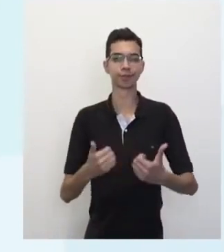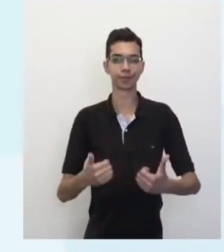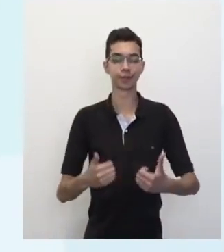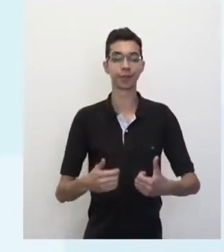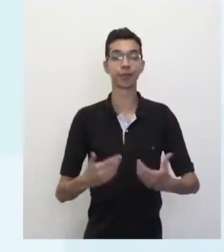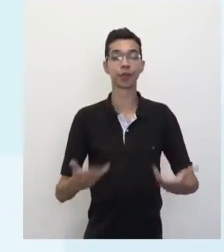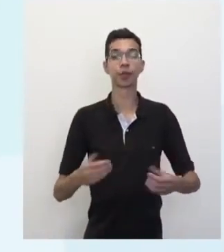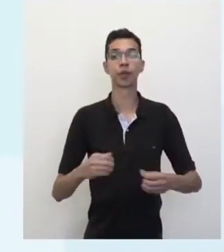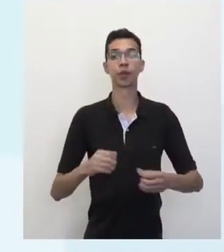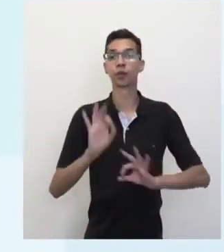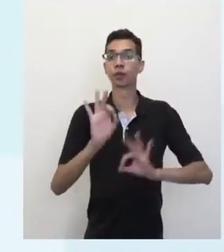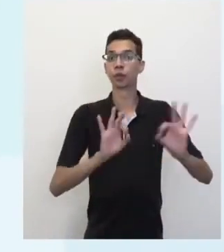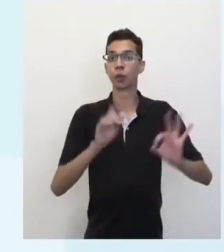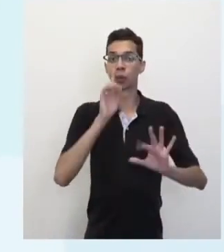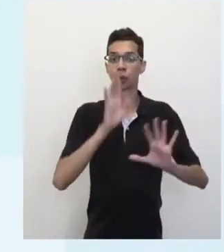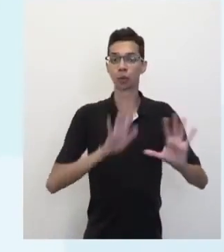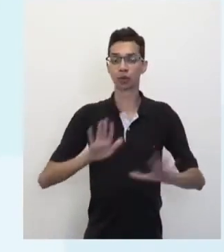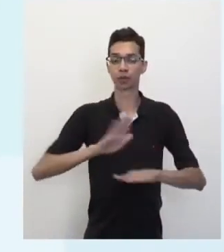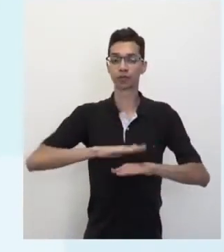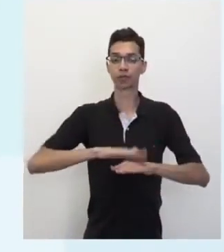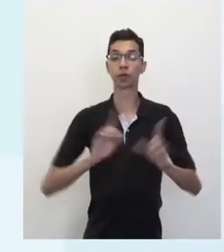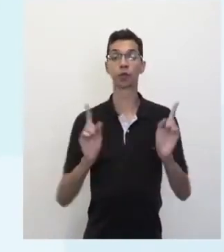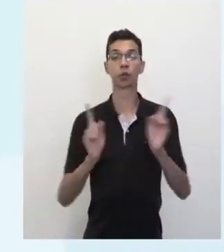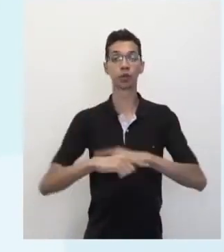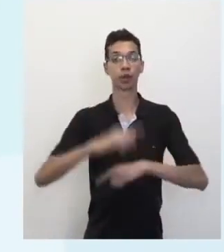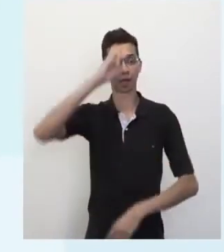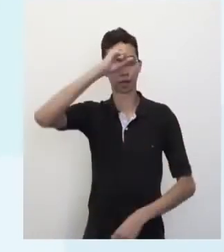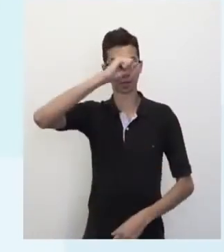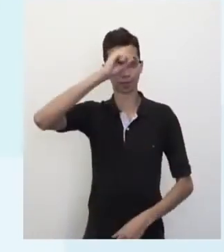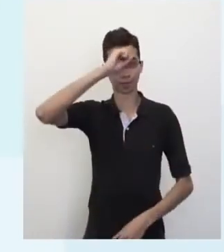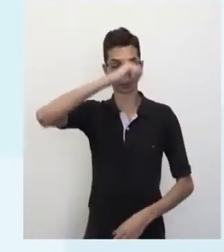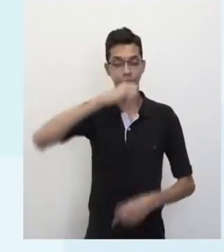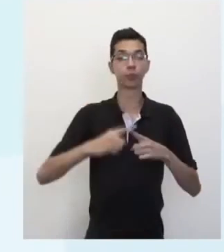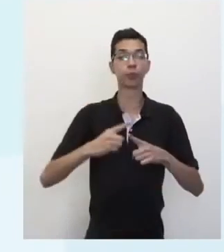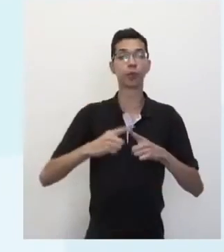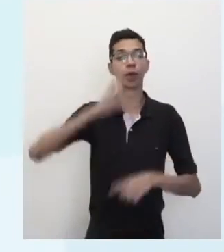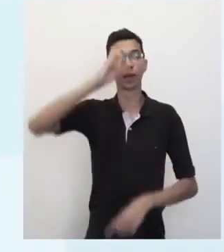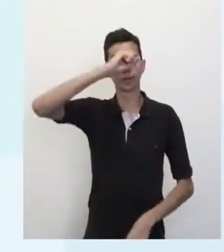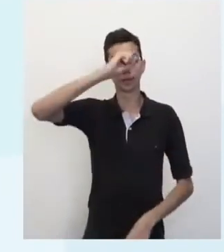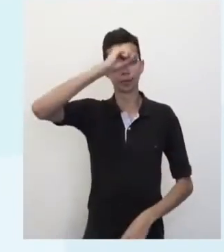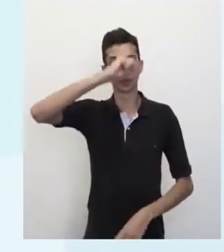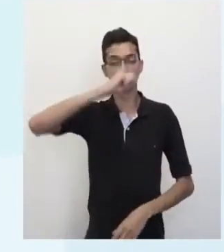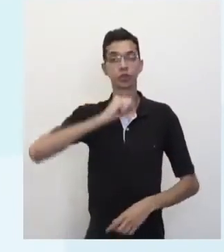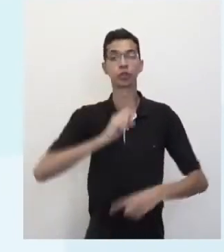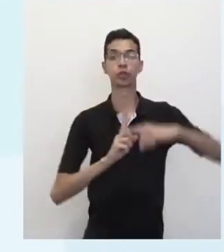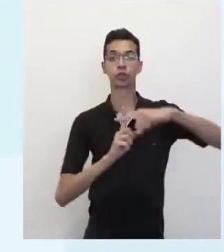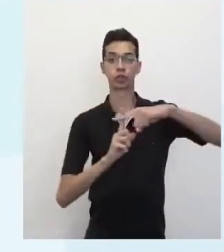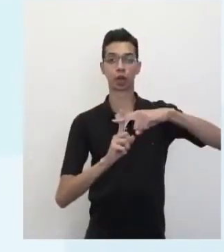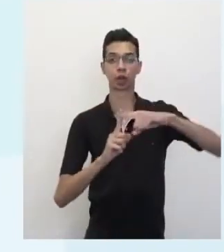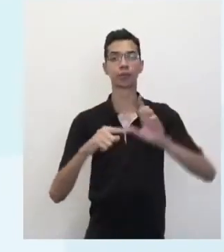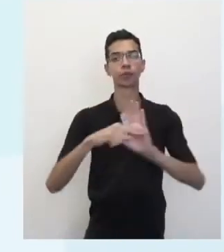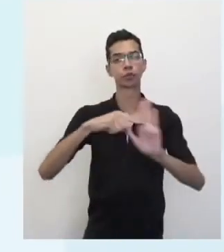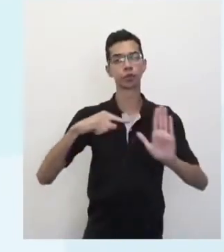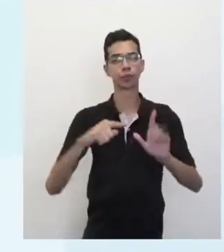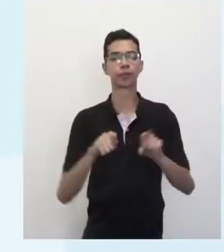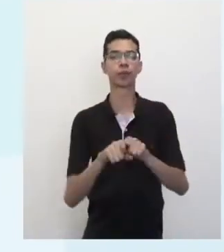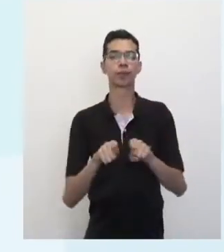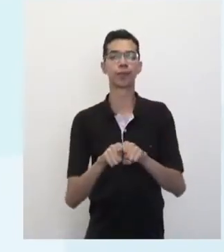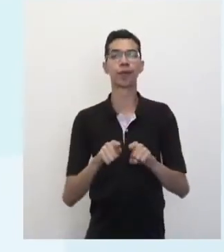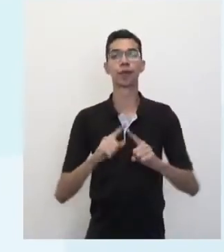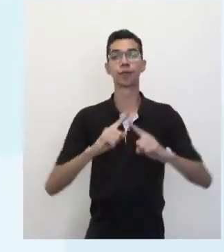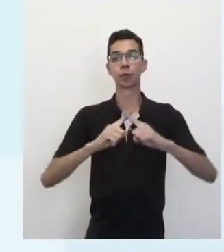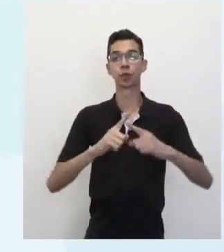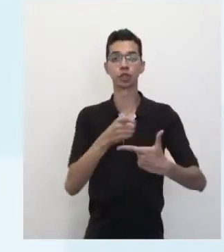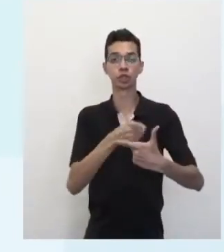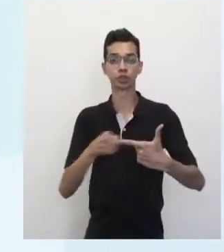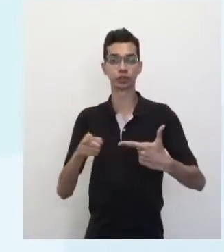vamos fazer na ordem inversa do que a gente aprende. A gente aprende somar, subtrair, não é? Multiplicar, dividir, e